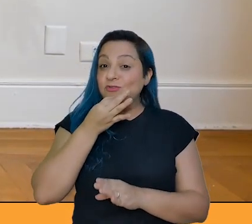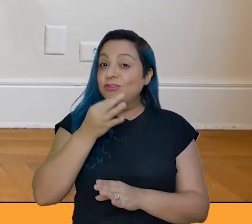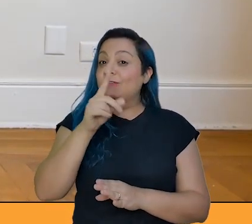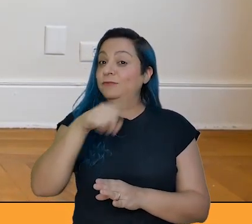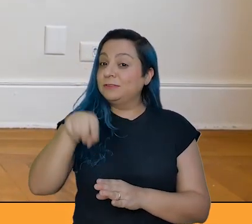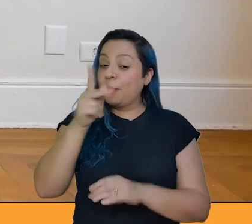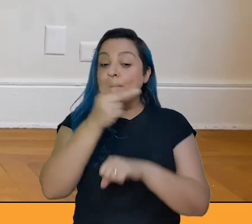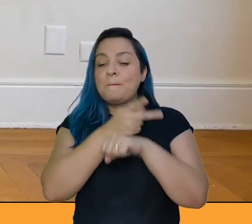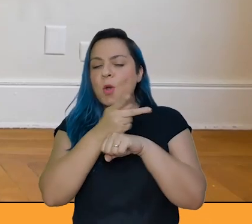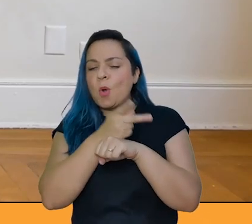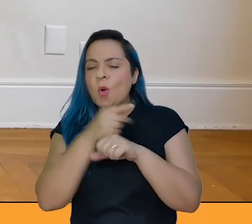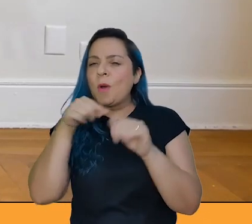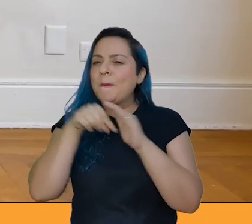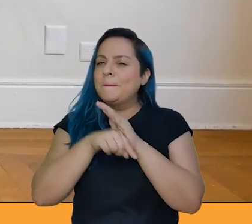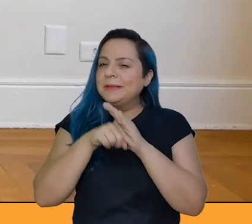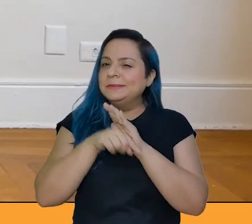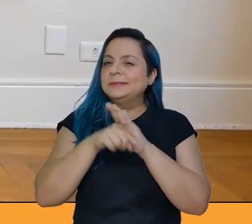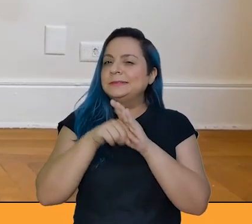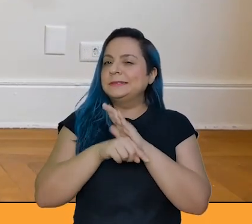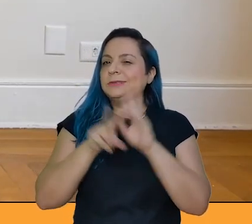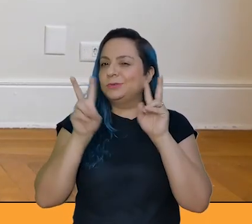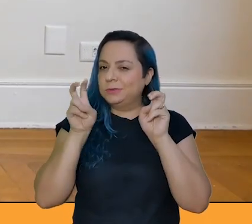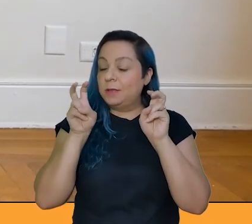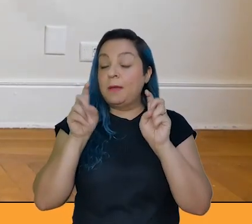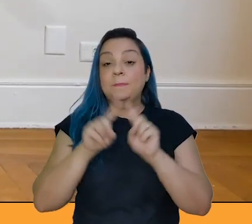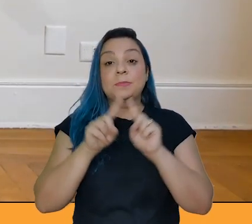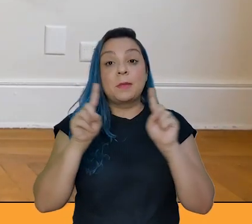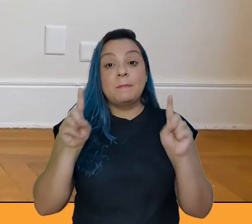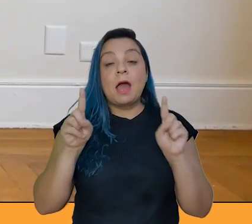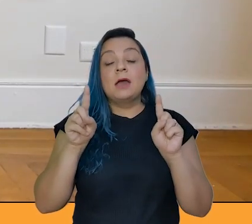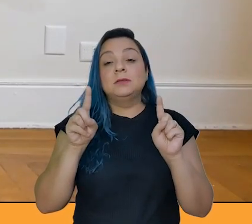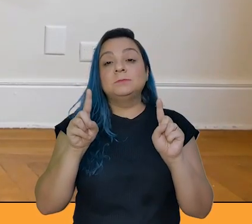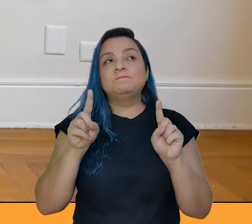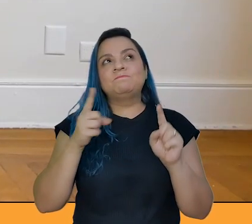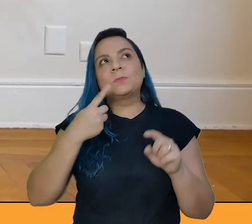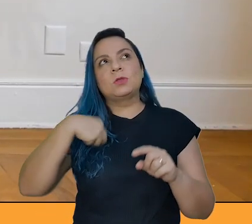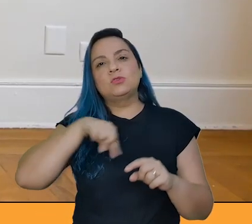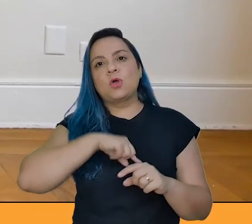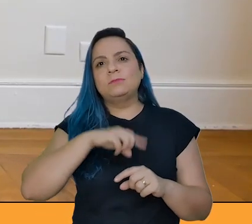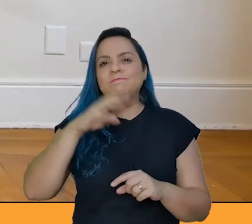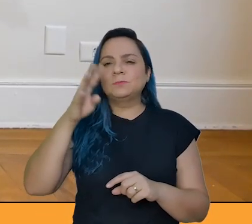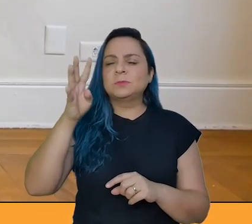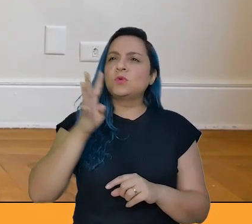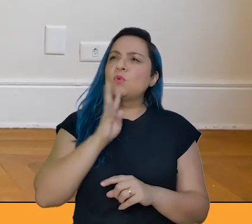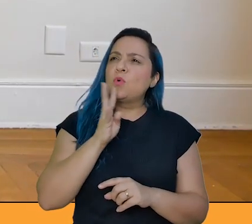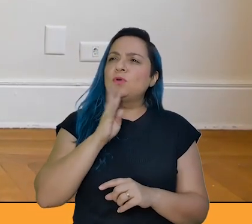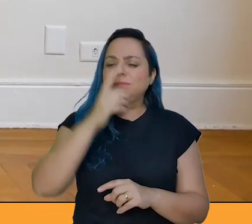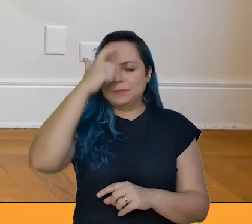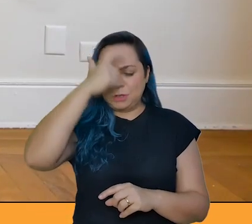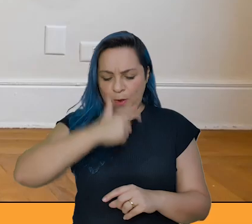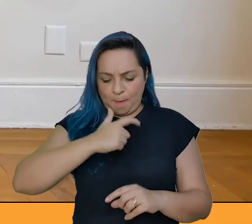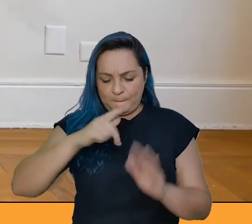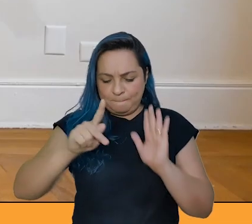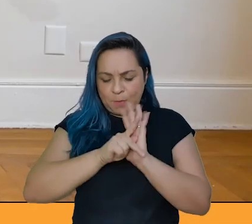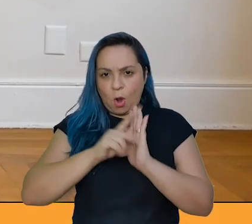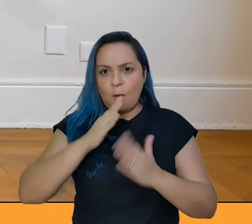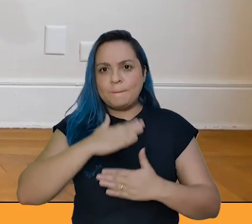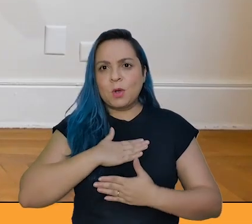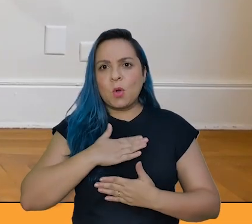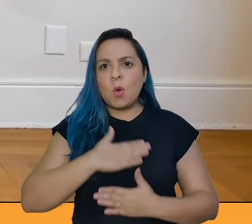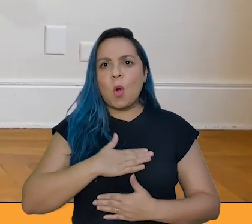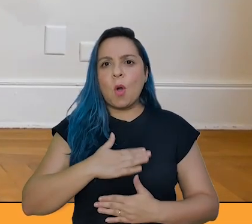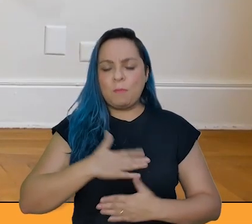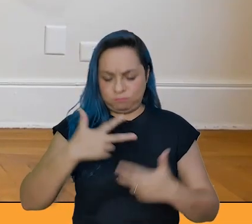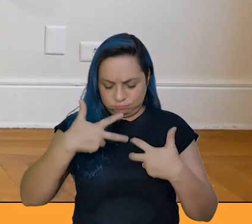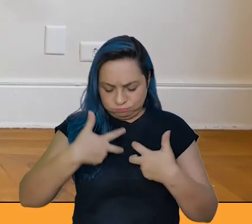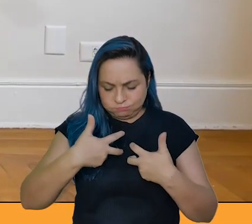pesquisem também mais sobre, é sobre o conhecimento que nós adquirimos sobre o nosso corpo. Quais